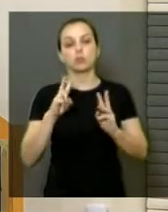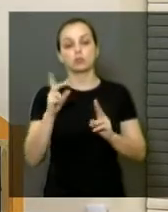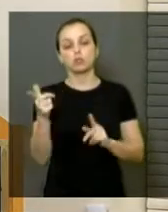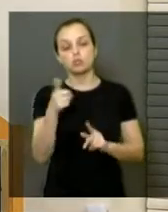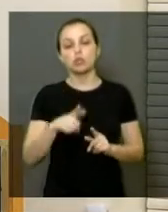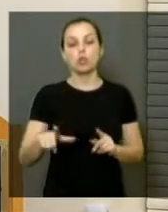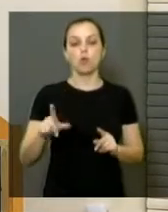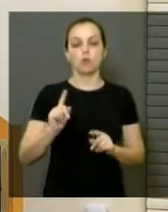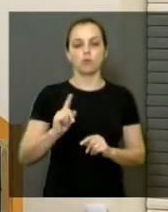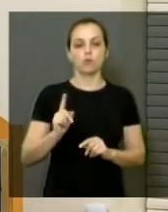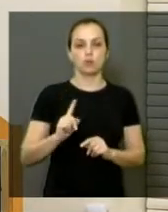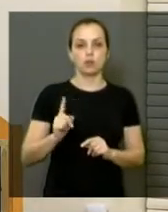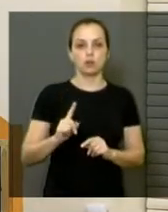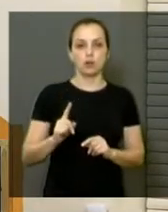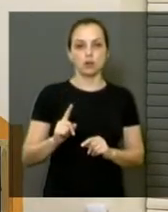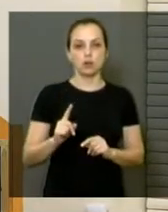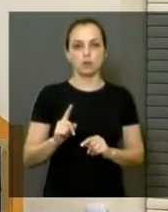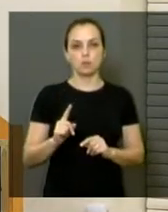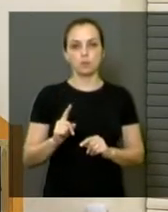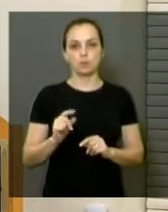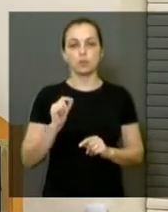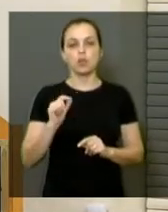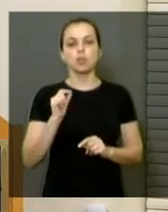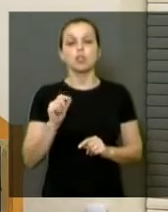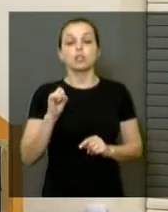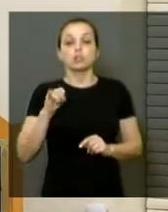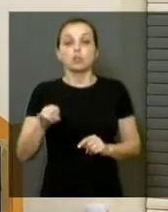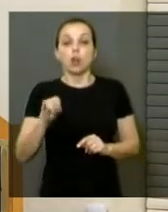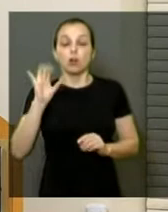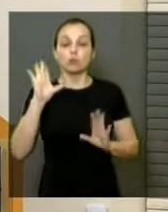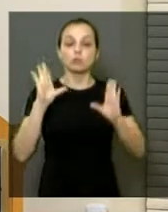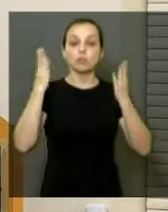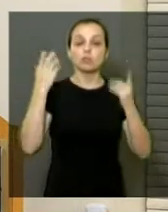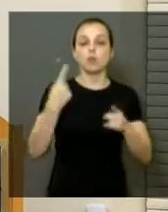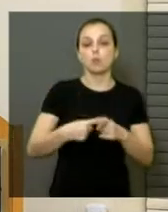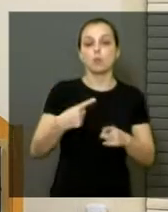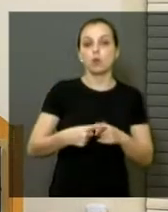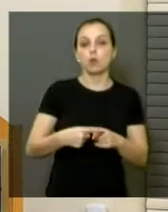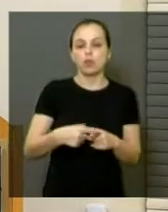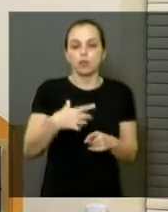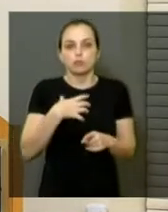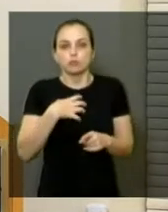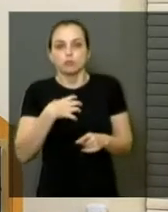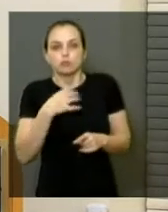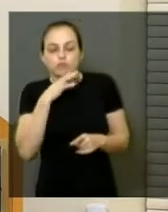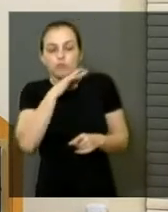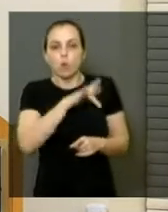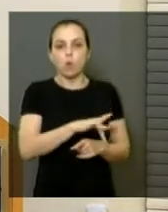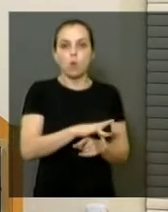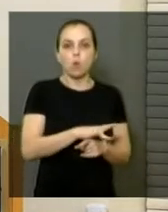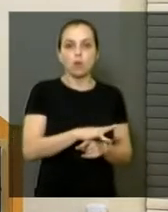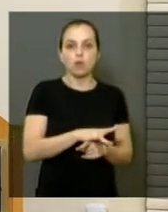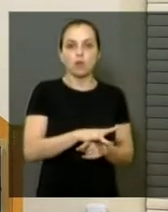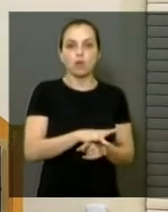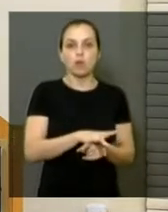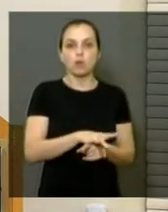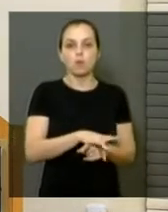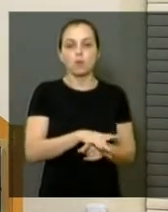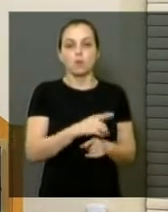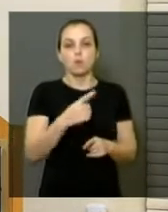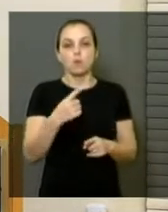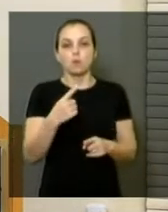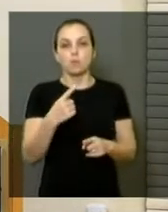se propõe a caçar bruxas. Que só foi instaurada porque a situação chegou a um limite tão trágico,